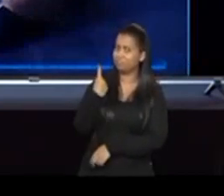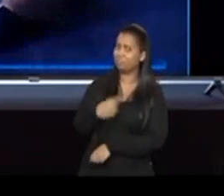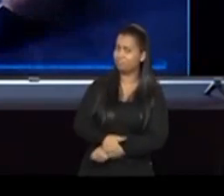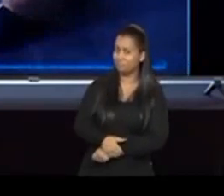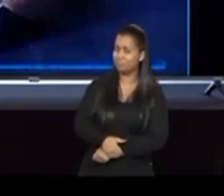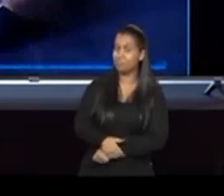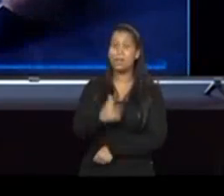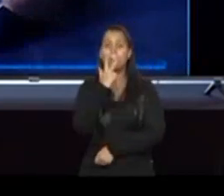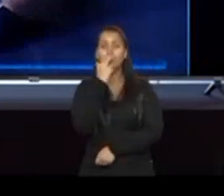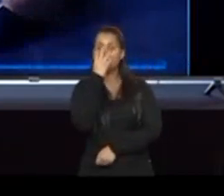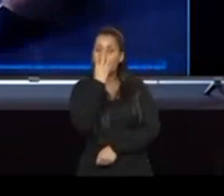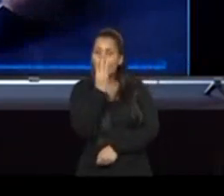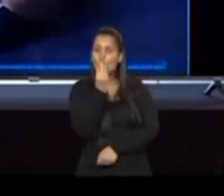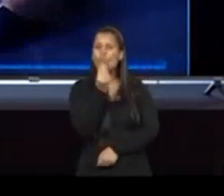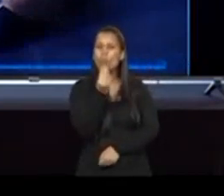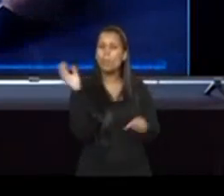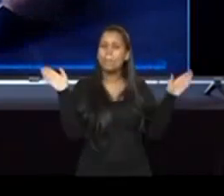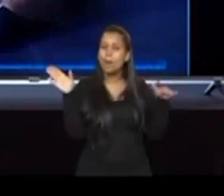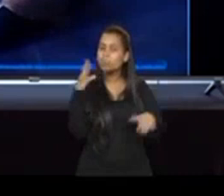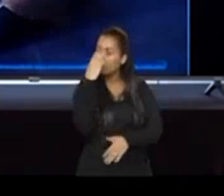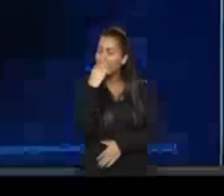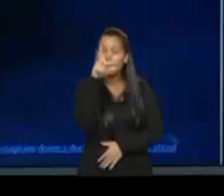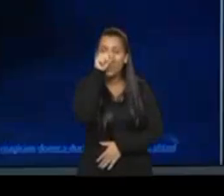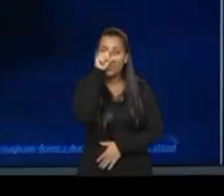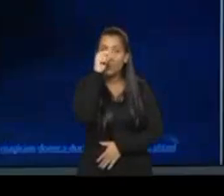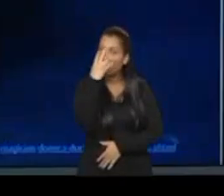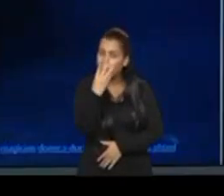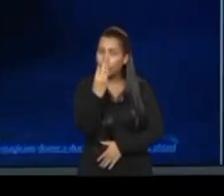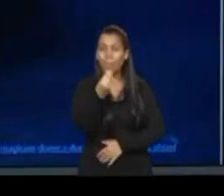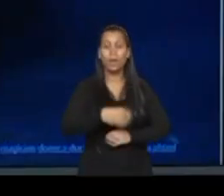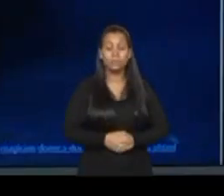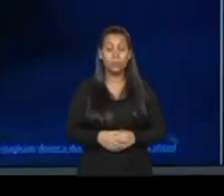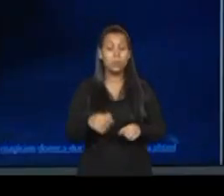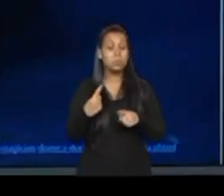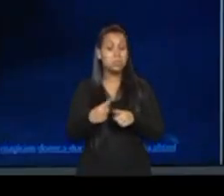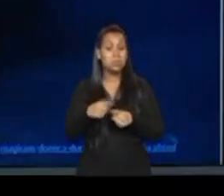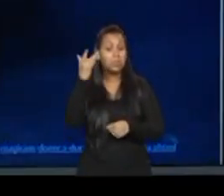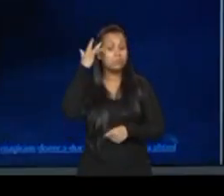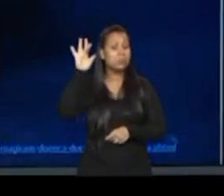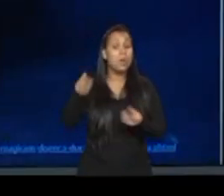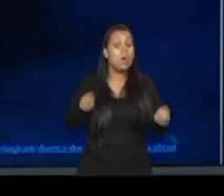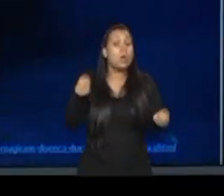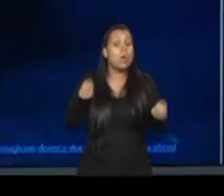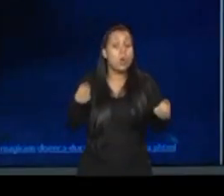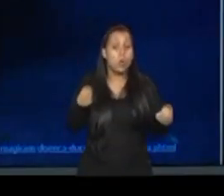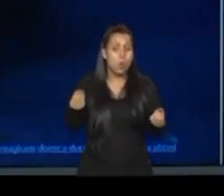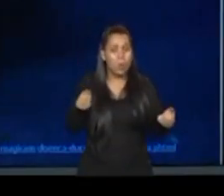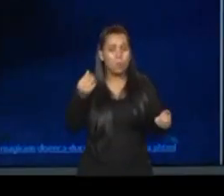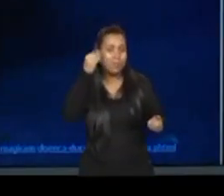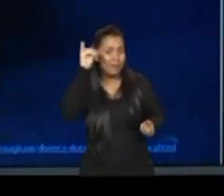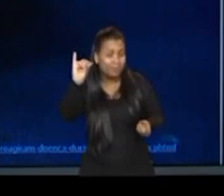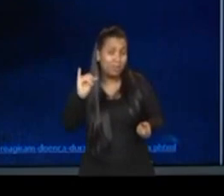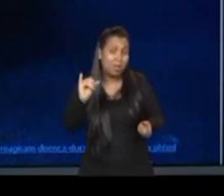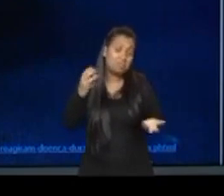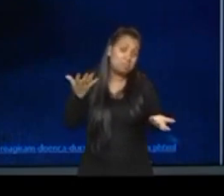Estranho, não é? Parece um bico de um pássaro ali, não é isso? É porque justamente, como não sabia como combater essa